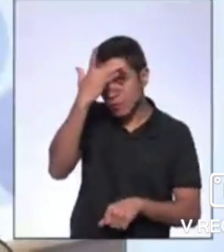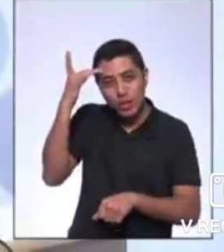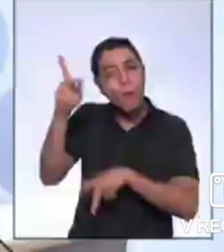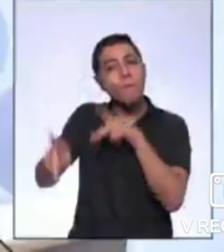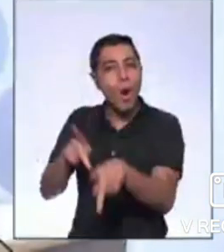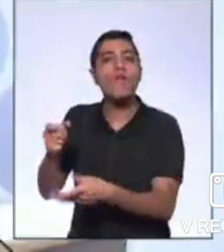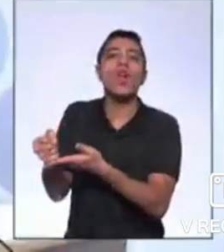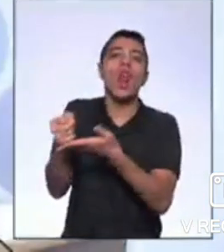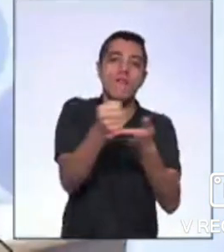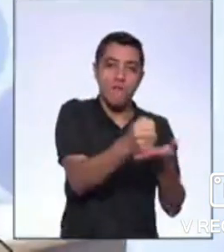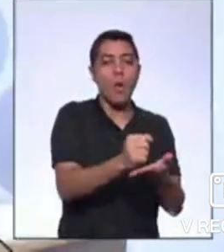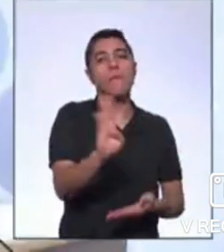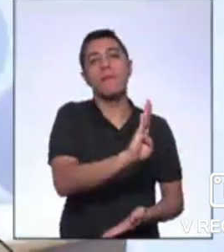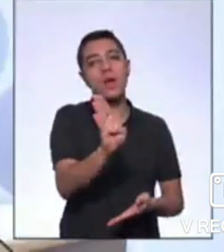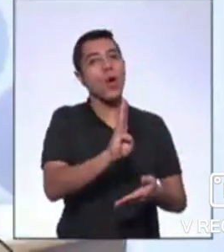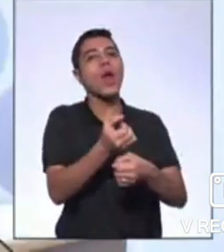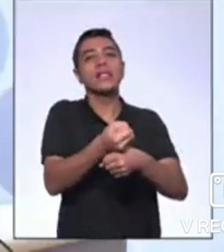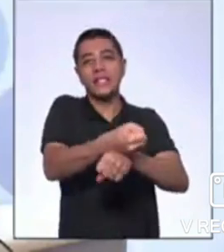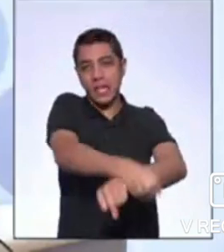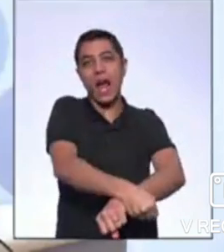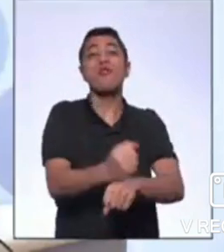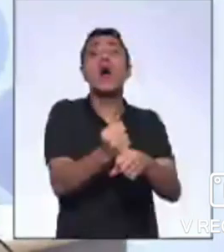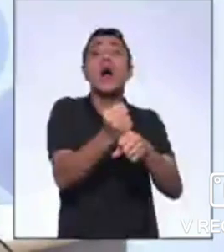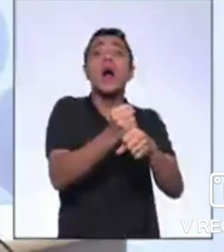ele é marcado sempre por essa questão de serem